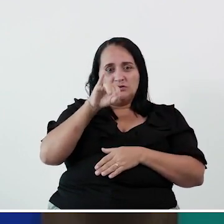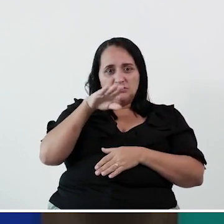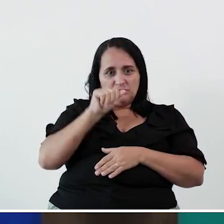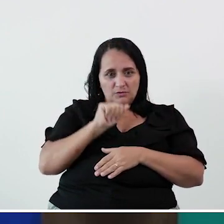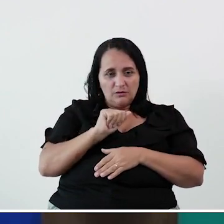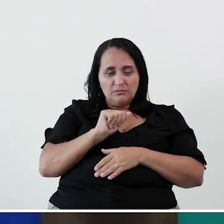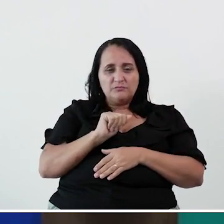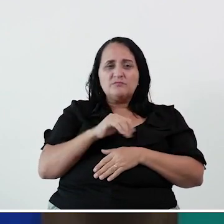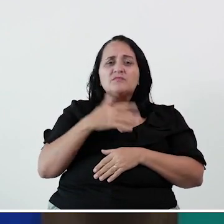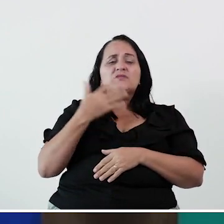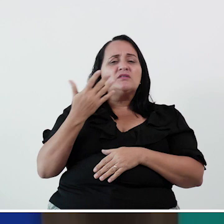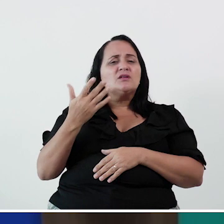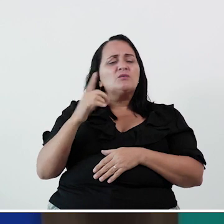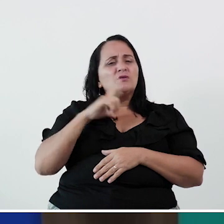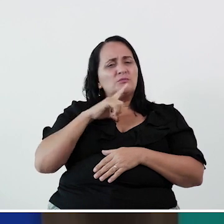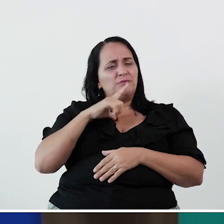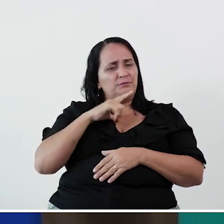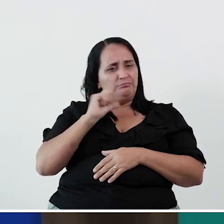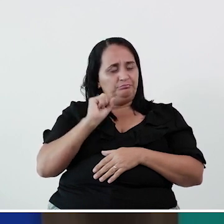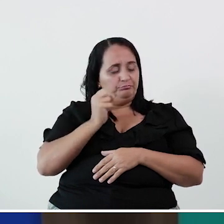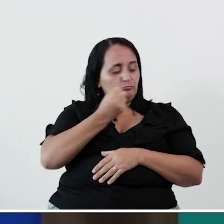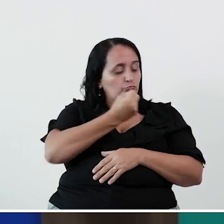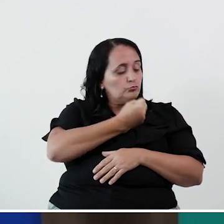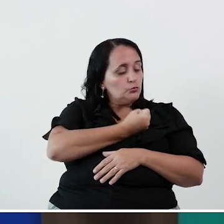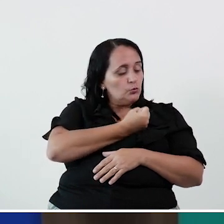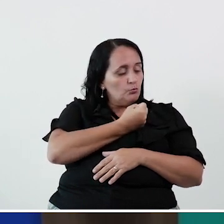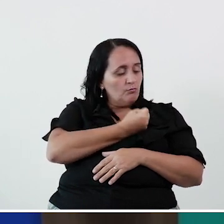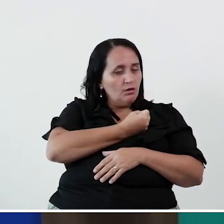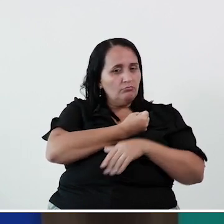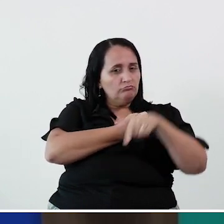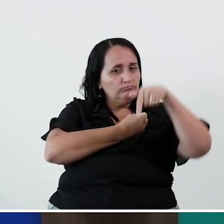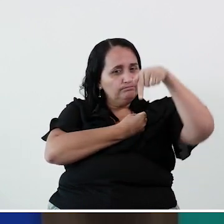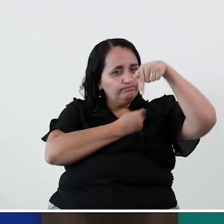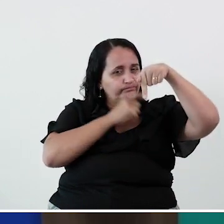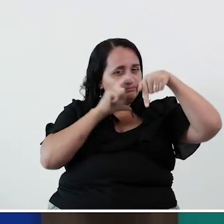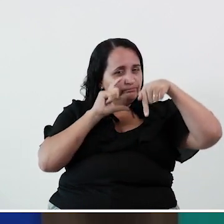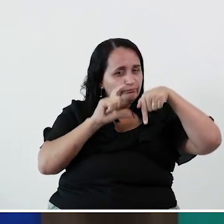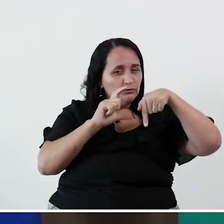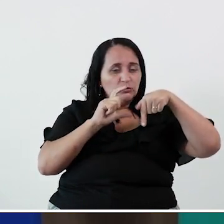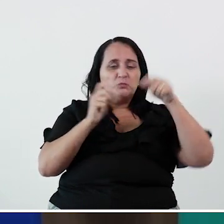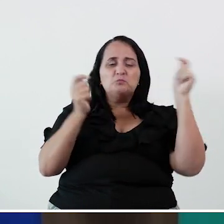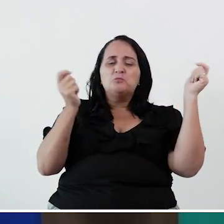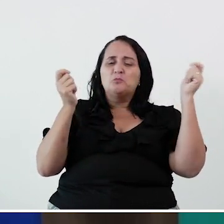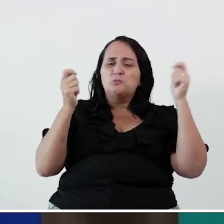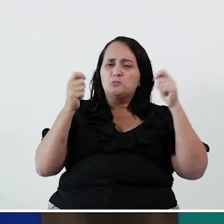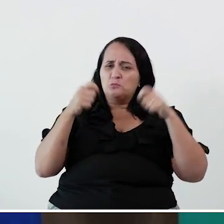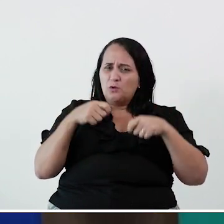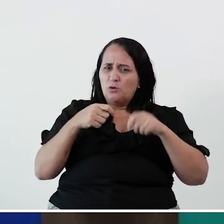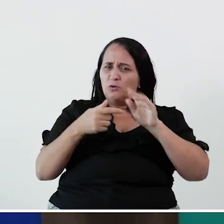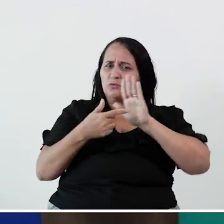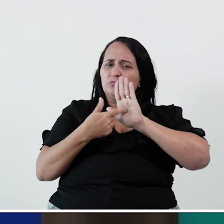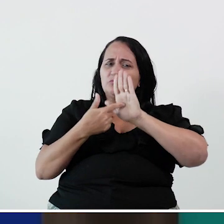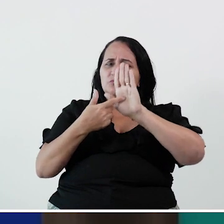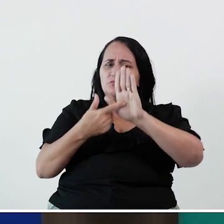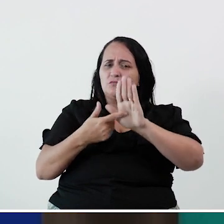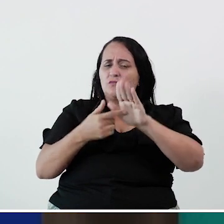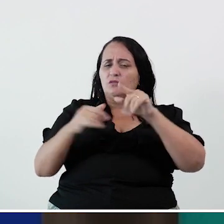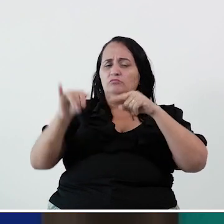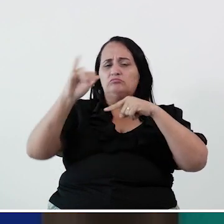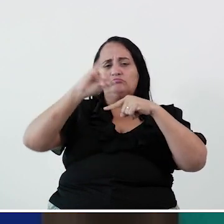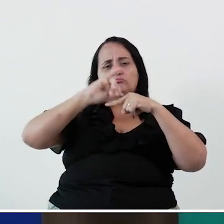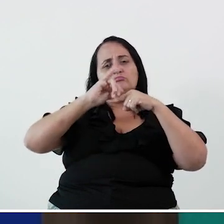todo número racional pode ser escrito na forma de uma fração.